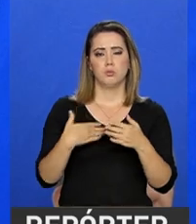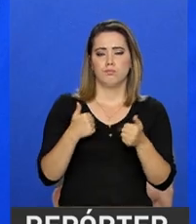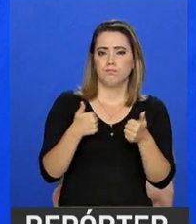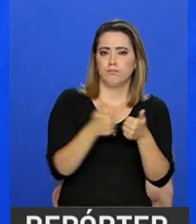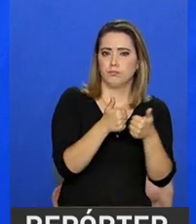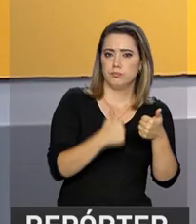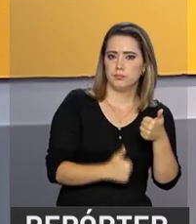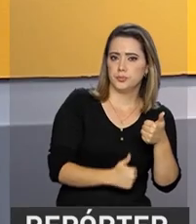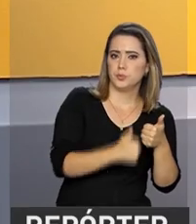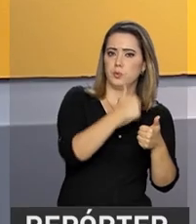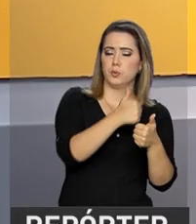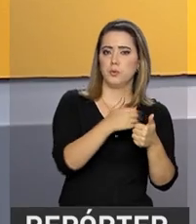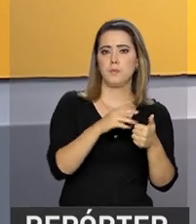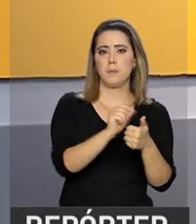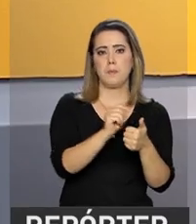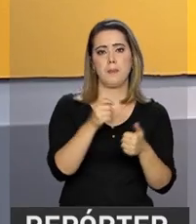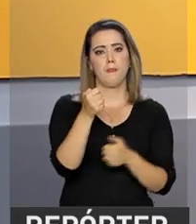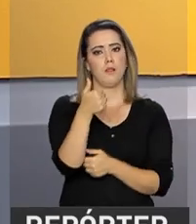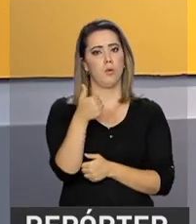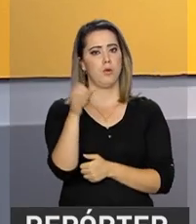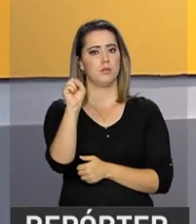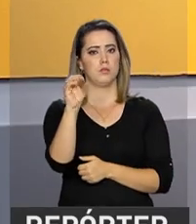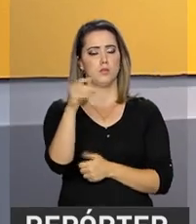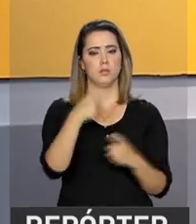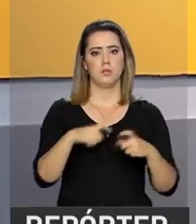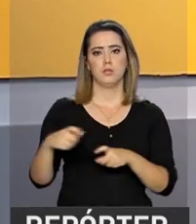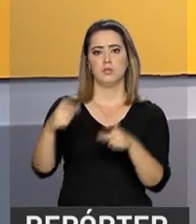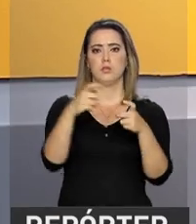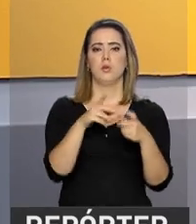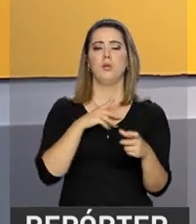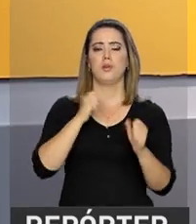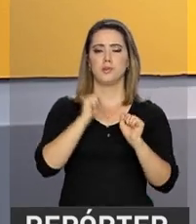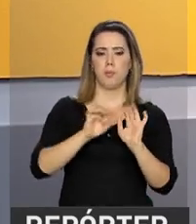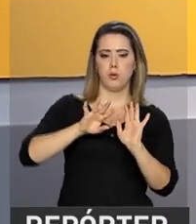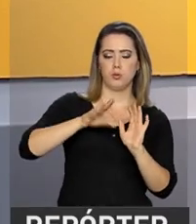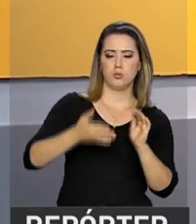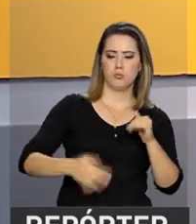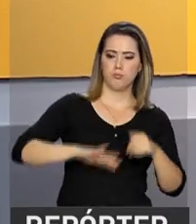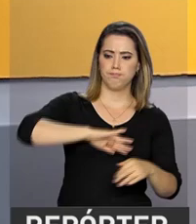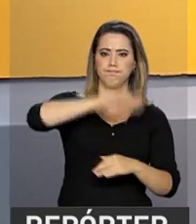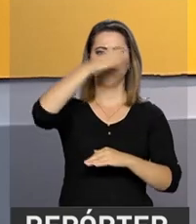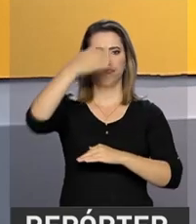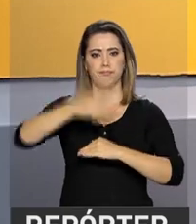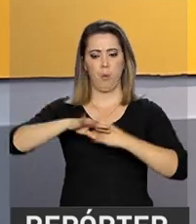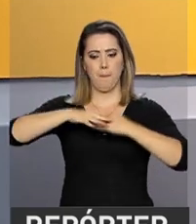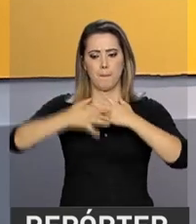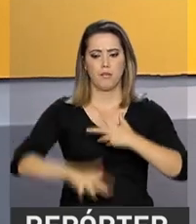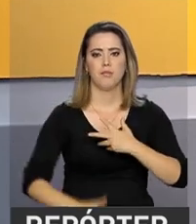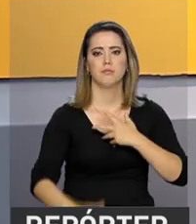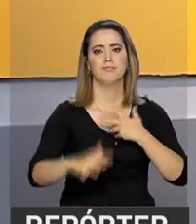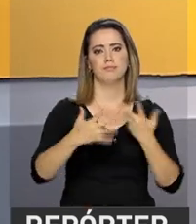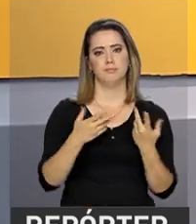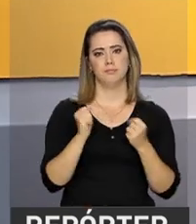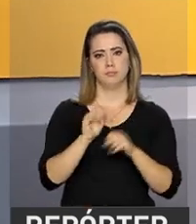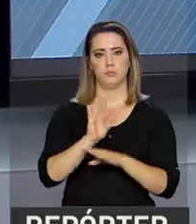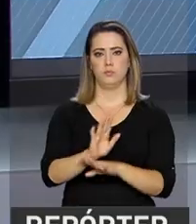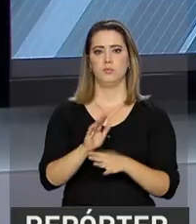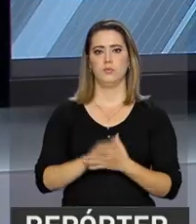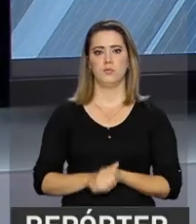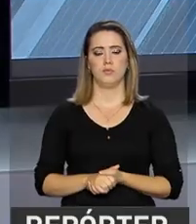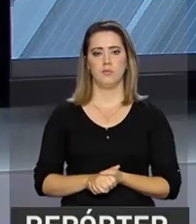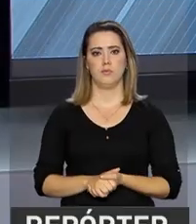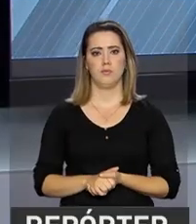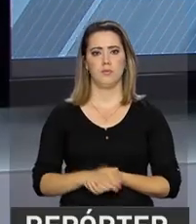encostas as quase 80 localidades com risco de deslizamentos vão ser beneficiadas pelos recursos do pac encostas